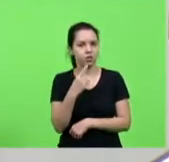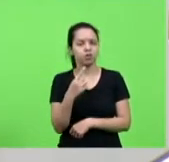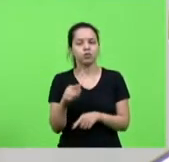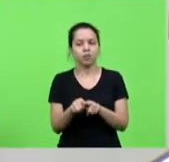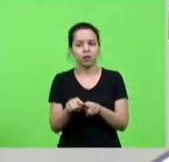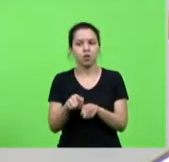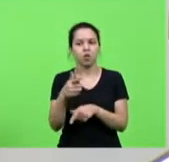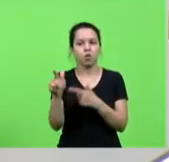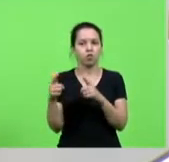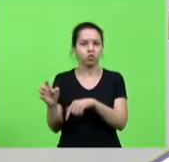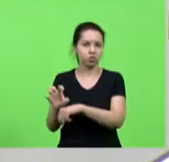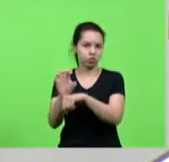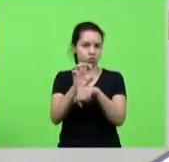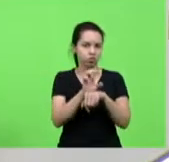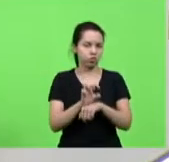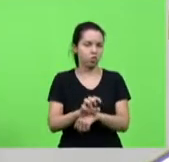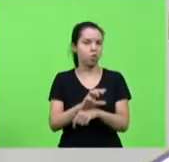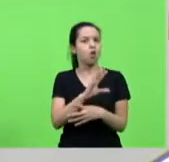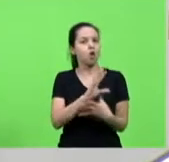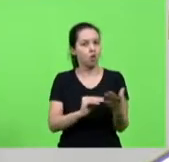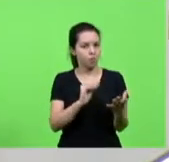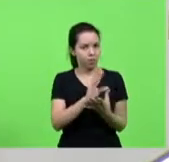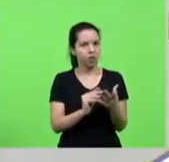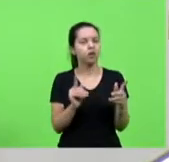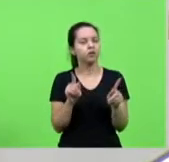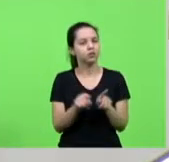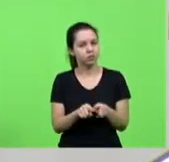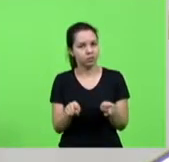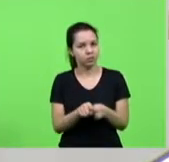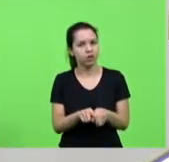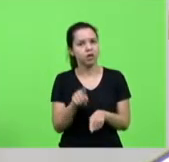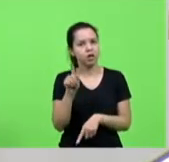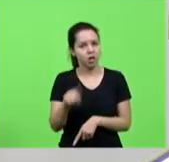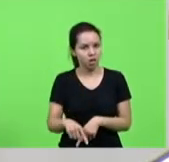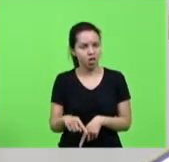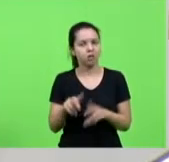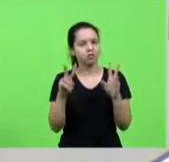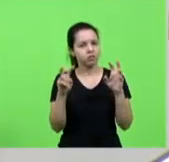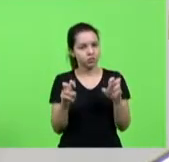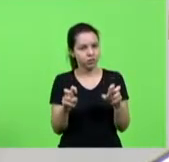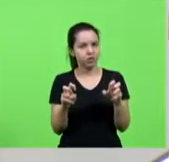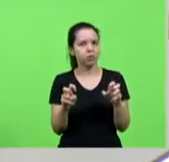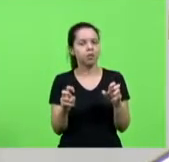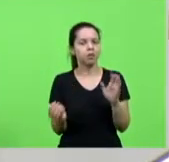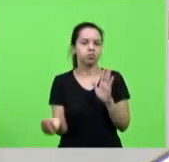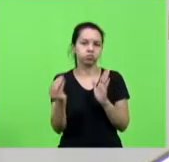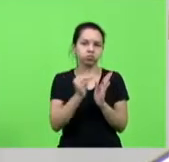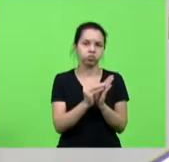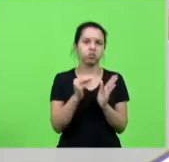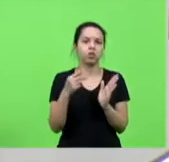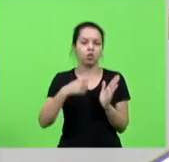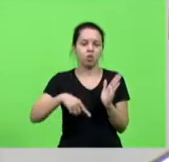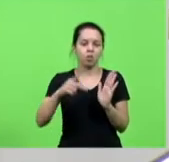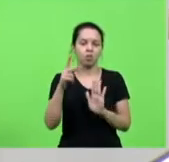copiaram, que é basicamente o caso desta matéria, que está mencionando o nosso projeto, que foi copiado por outra